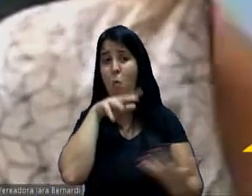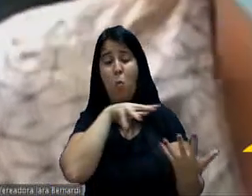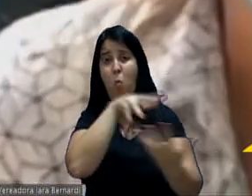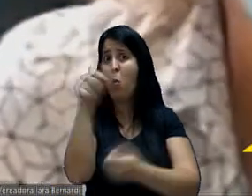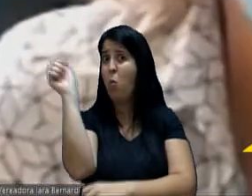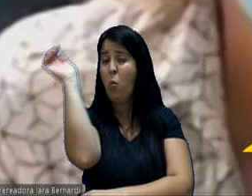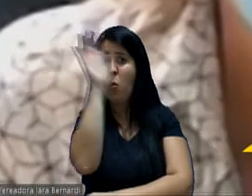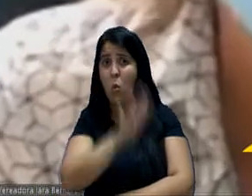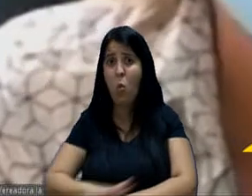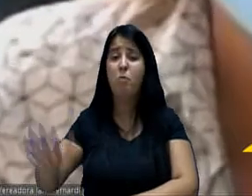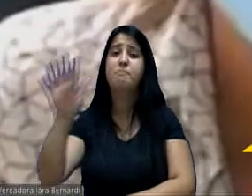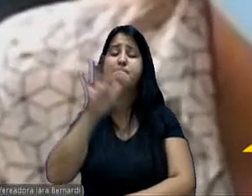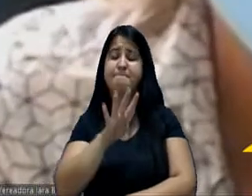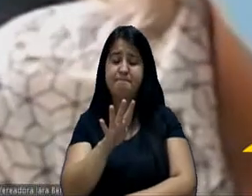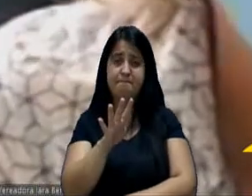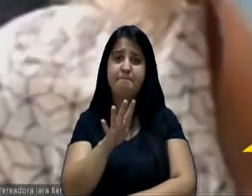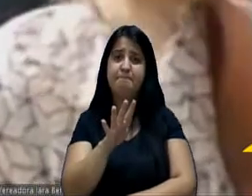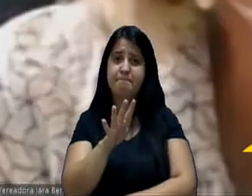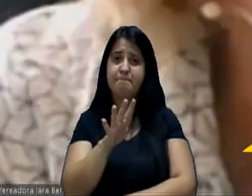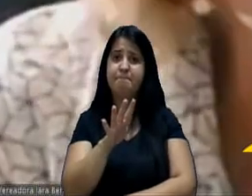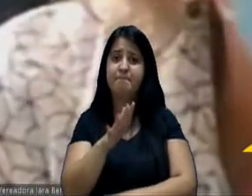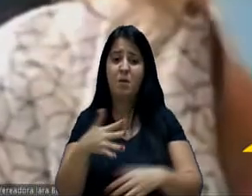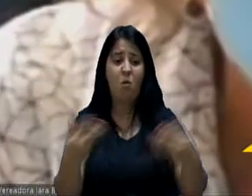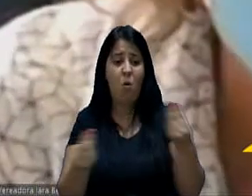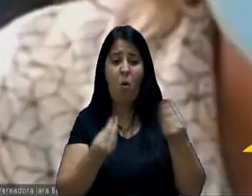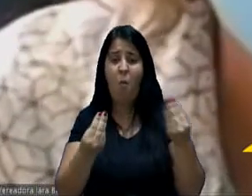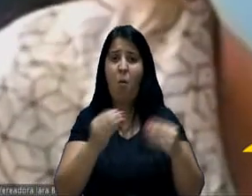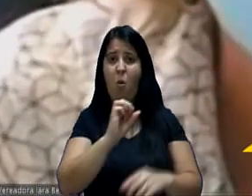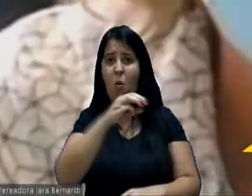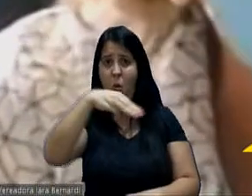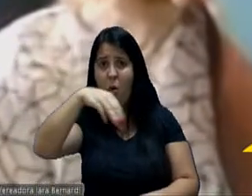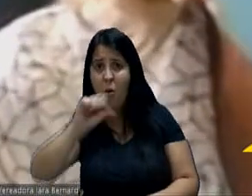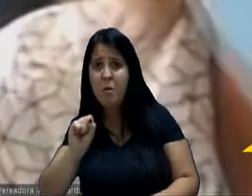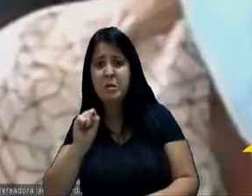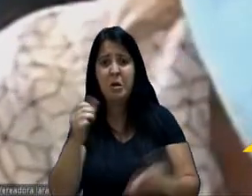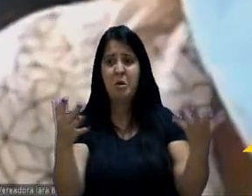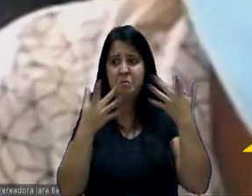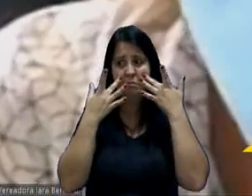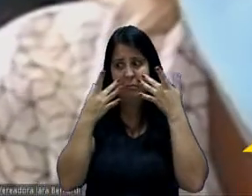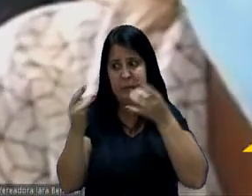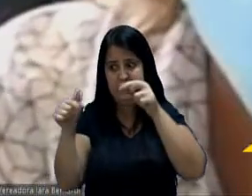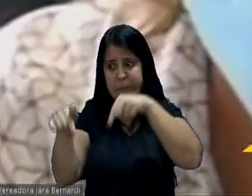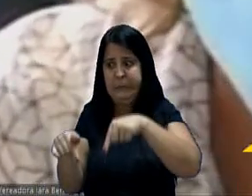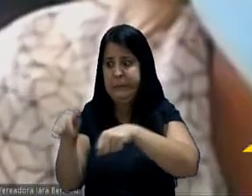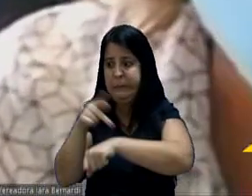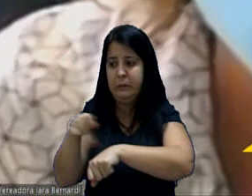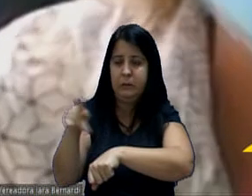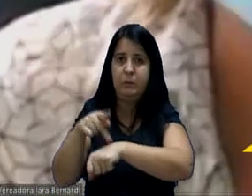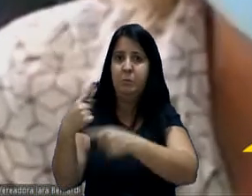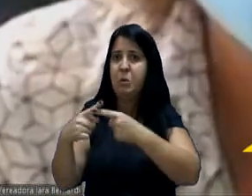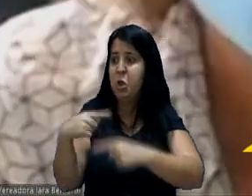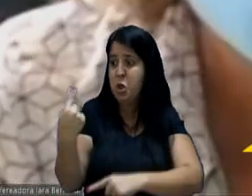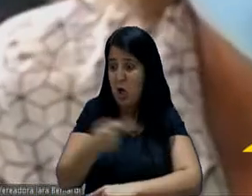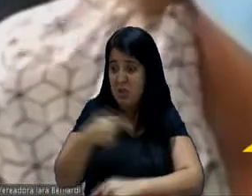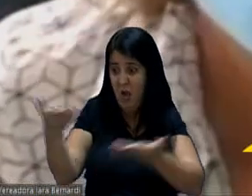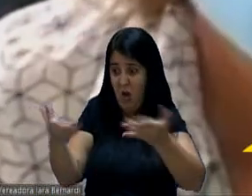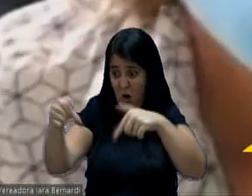recebe. Fica a Organização Mundial de Saúde prestando atenção no nosso país, porque nós somos um perigo para o mundo